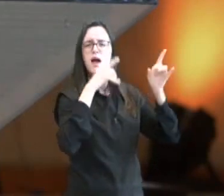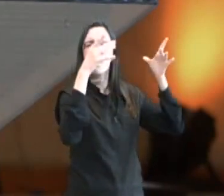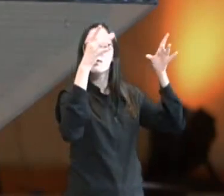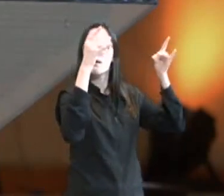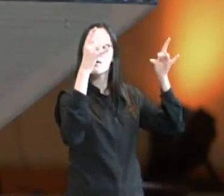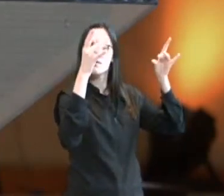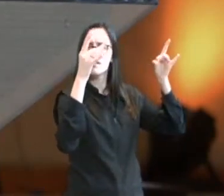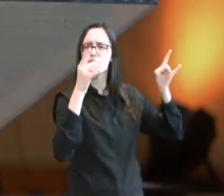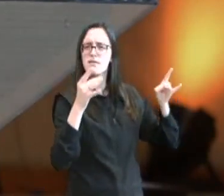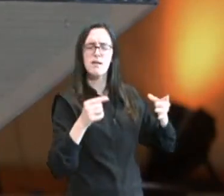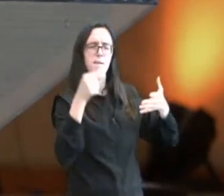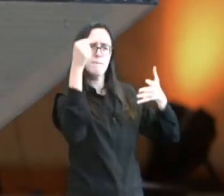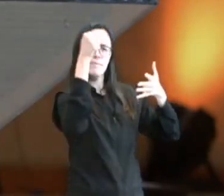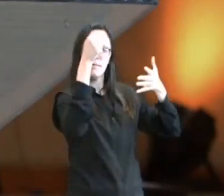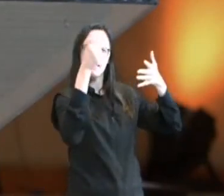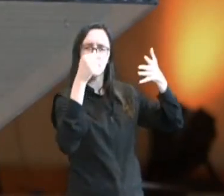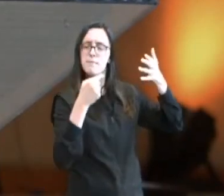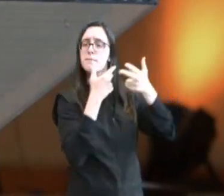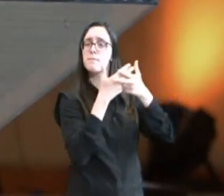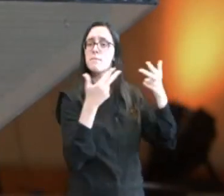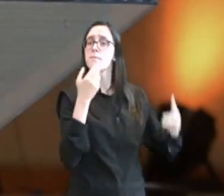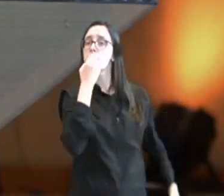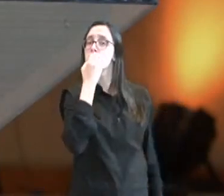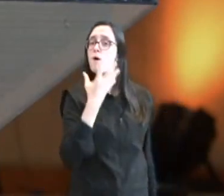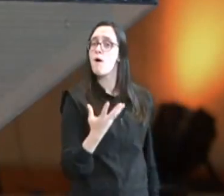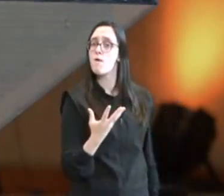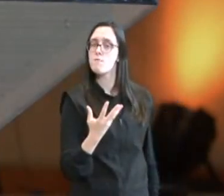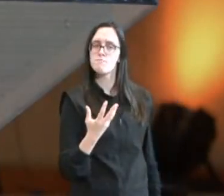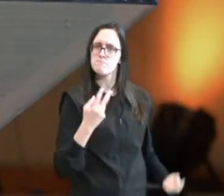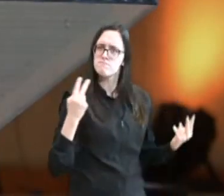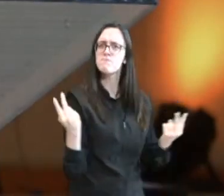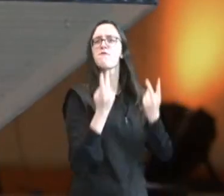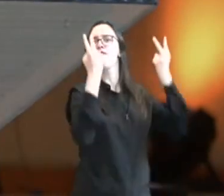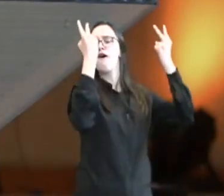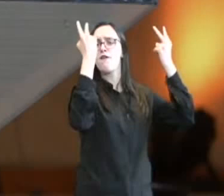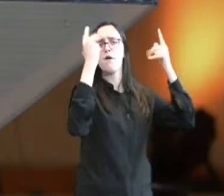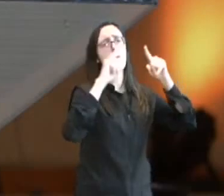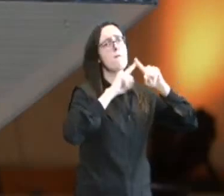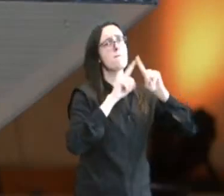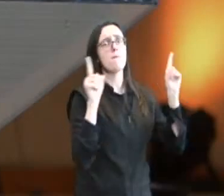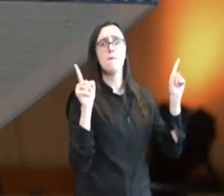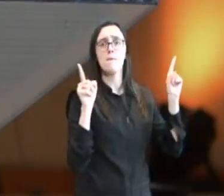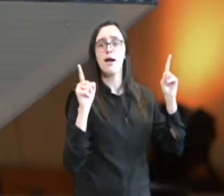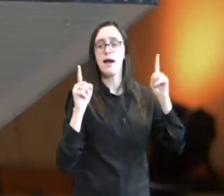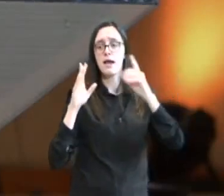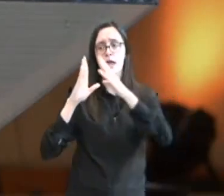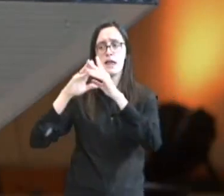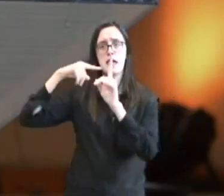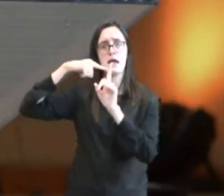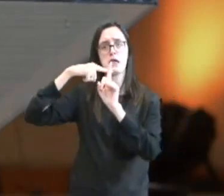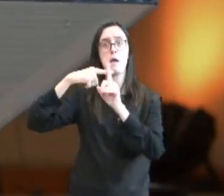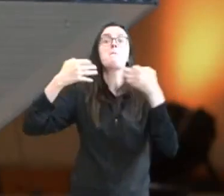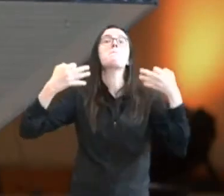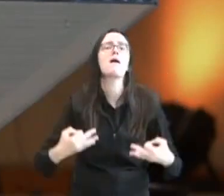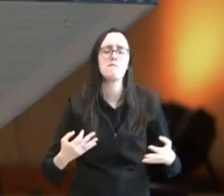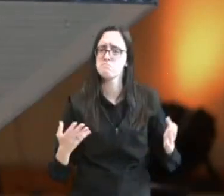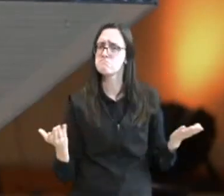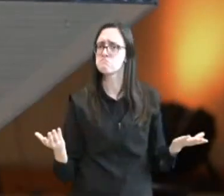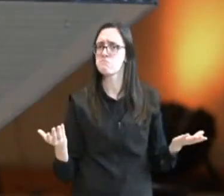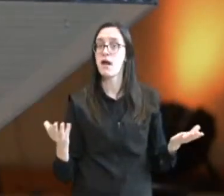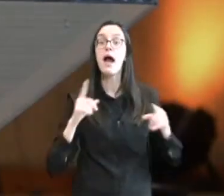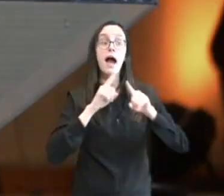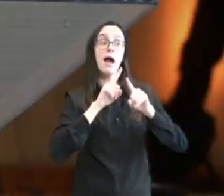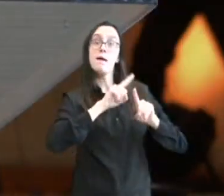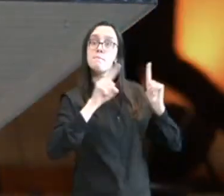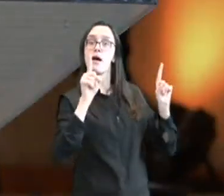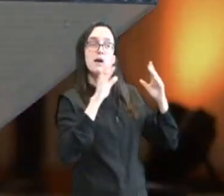características, com qualidades, com virtudes, de uma igreja perfeita,